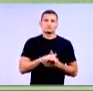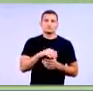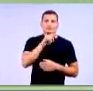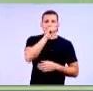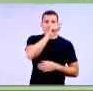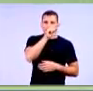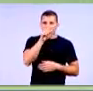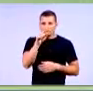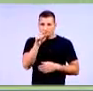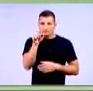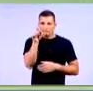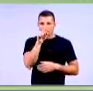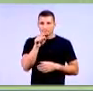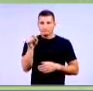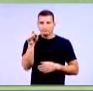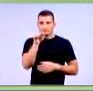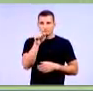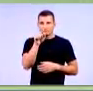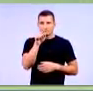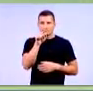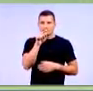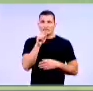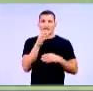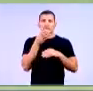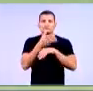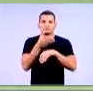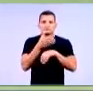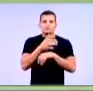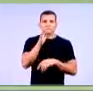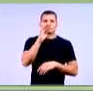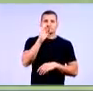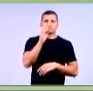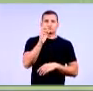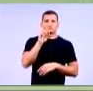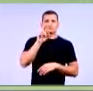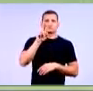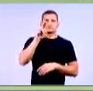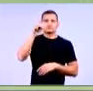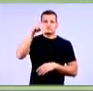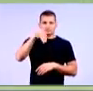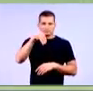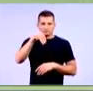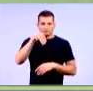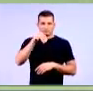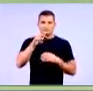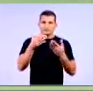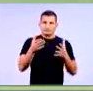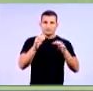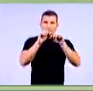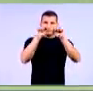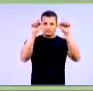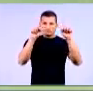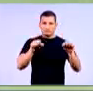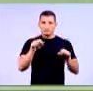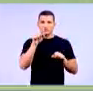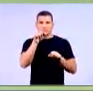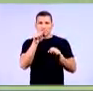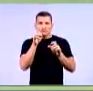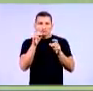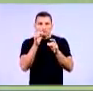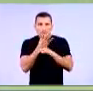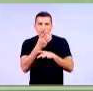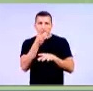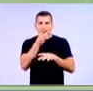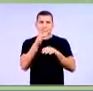operação que o aluno também pode realizar é participar do fórum. Então, se o sistema acabasse aqui, se esse diagrama fosse entregue